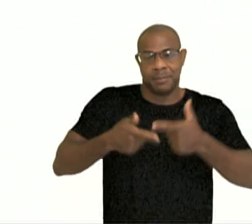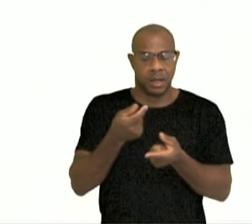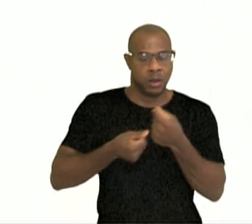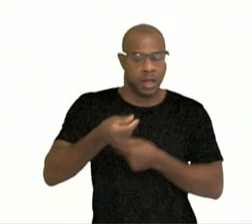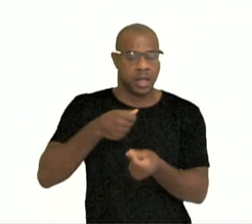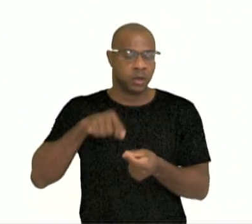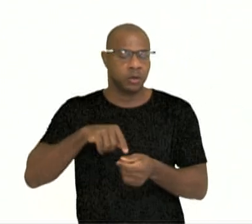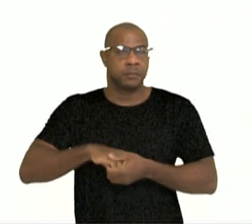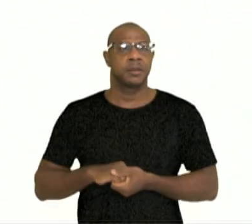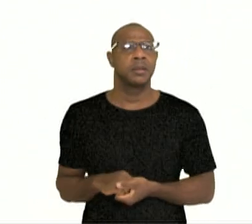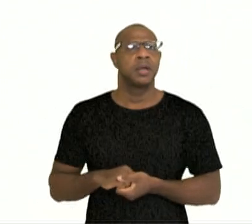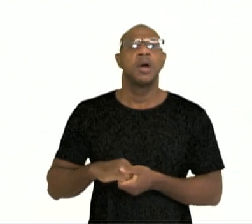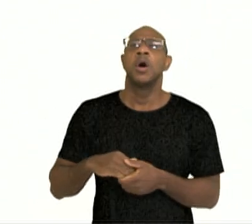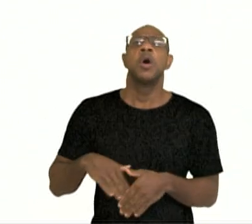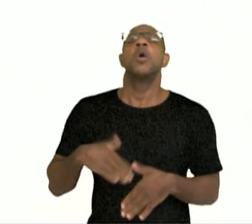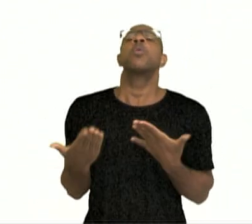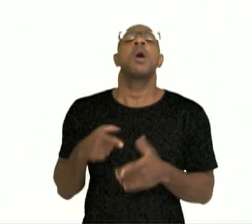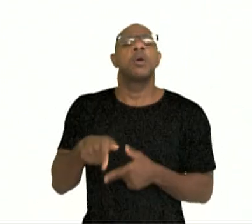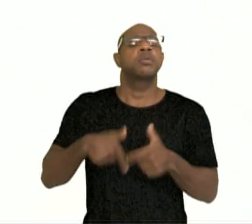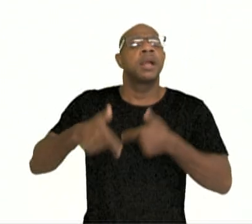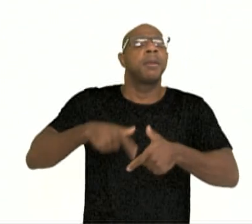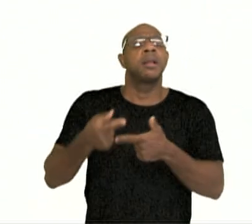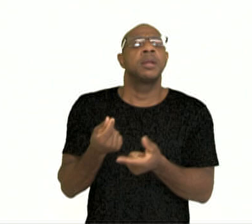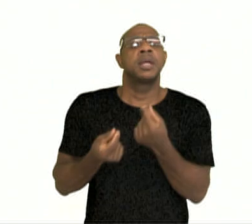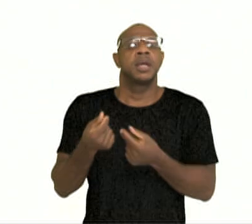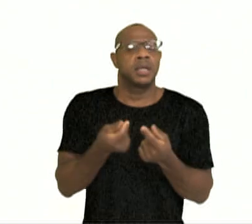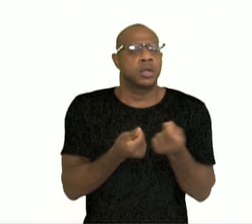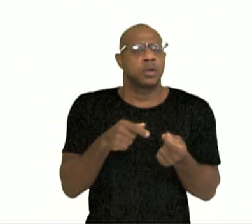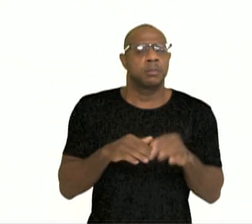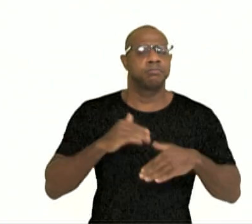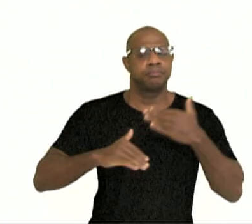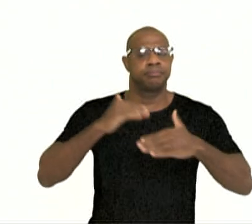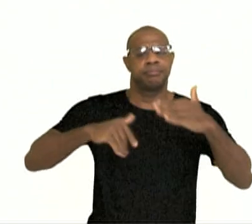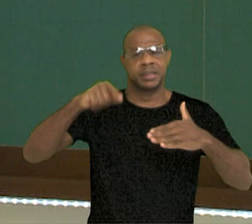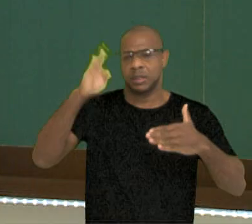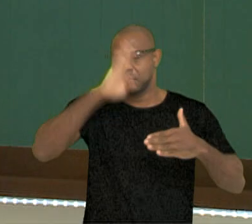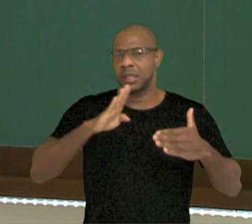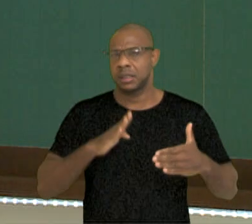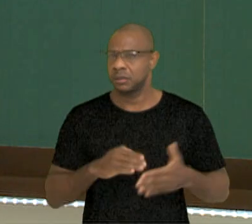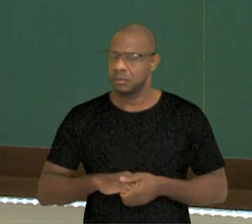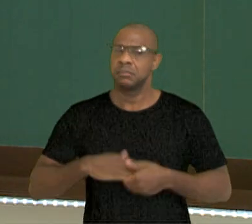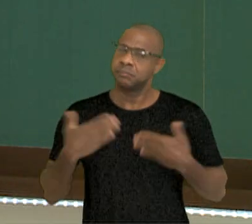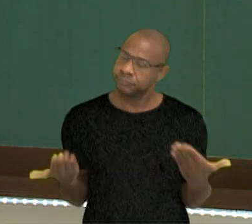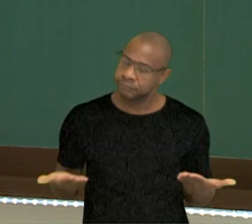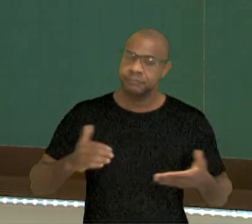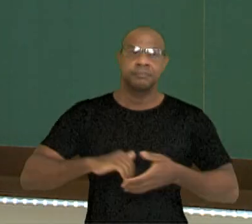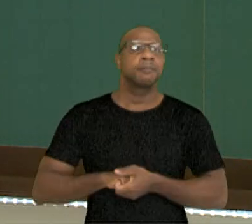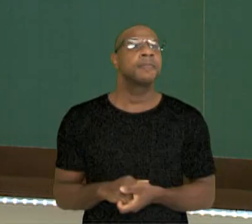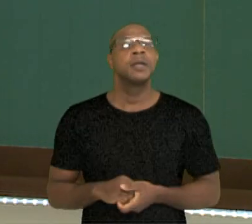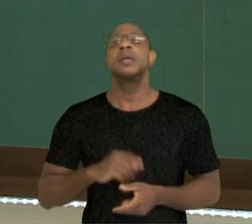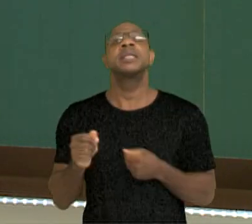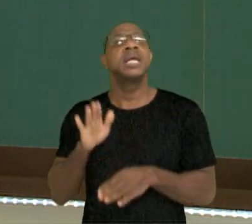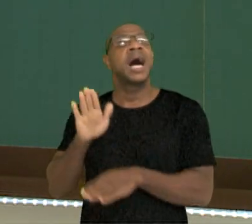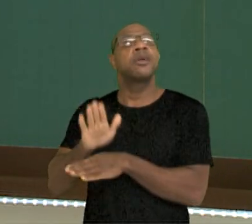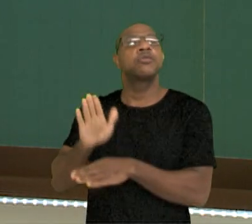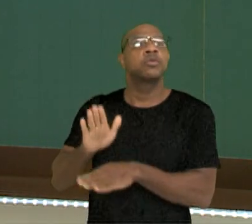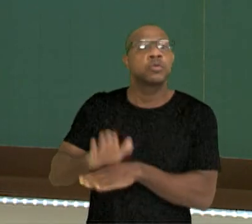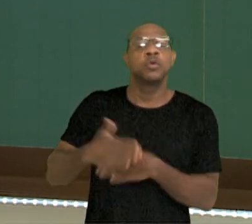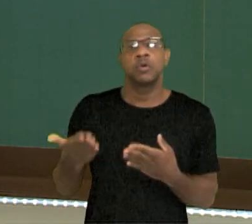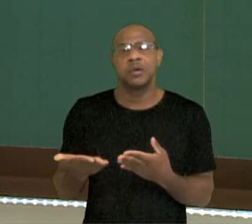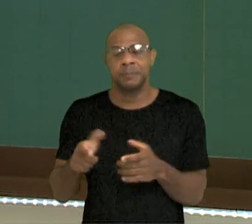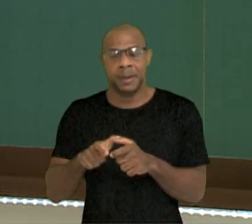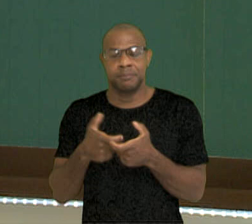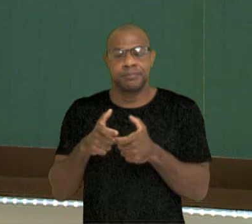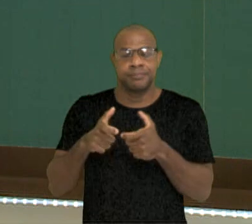Que atividades econômicas foram desenvolvidas historicamente no Brasil, né, que contribuíram para que ele